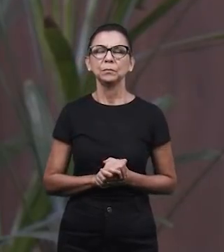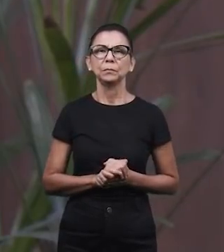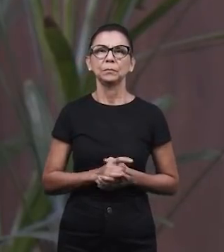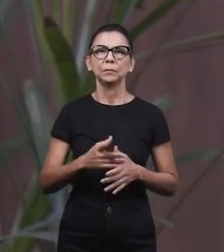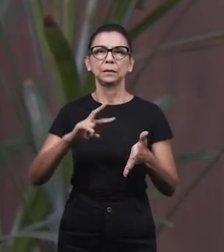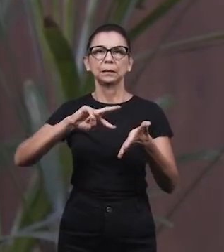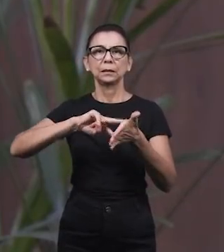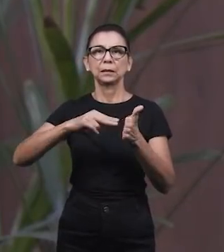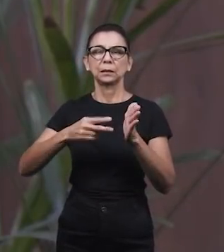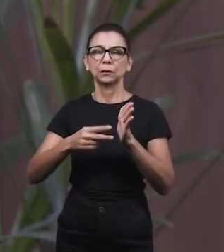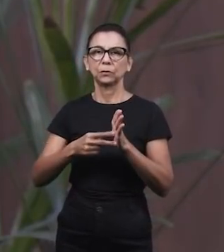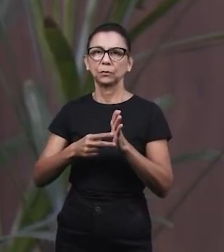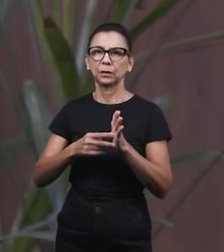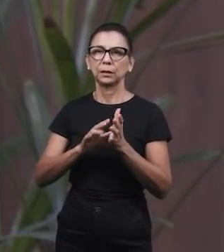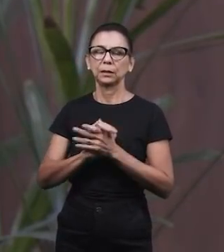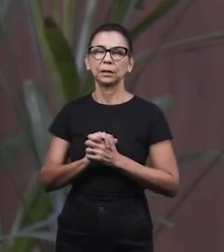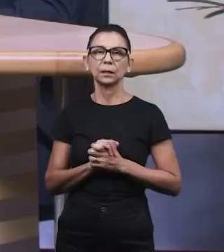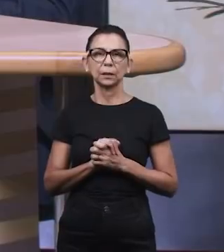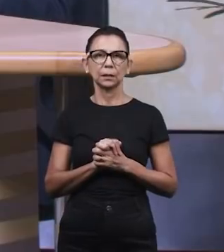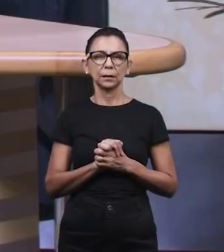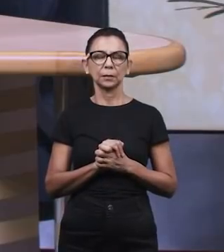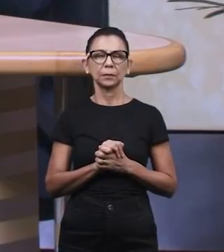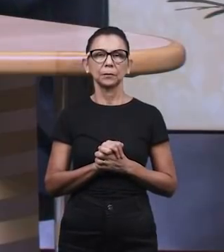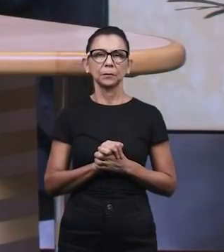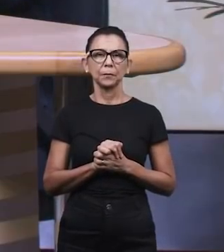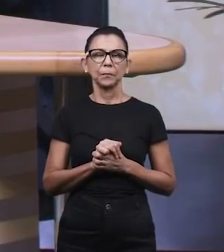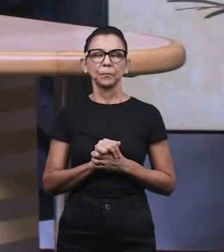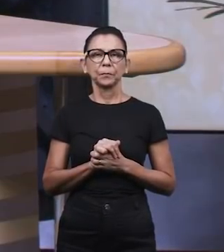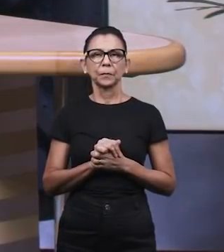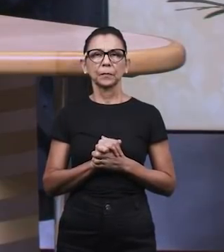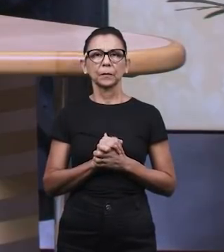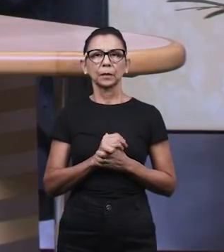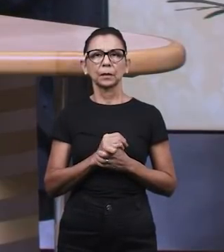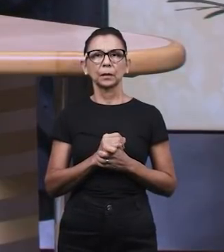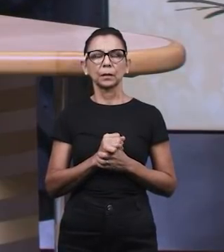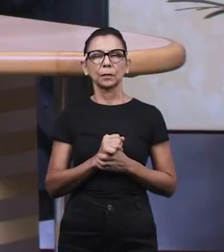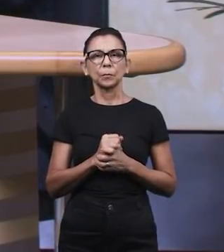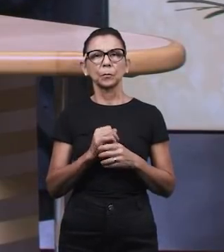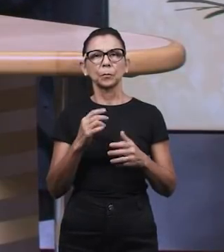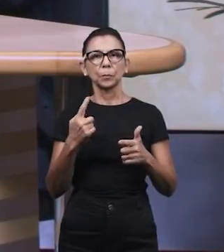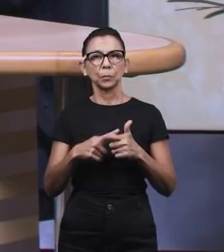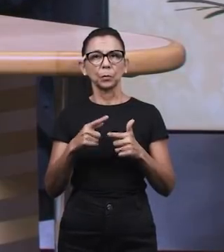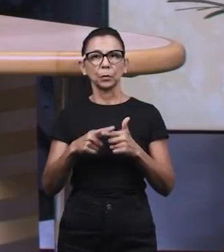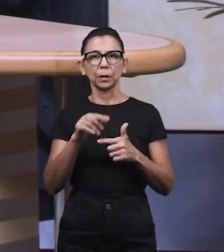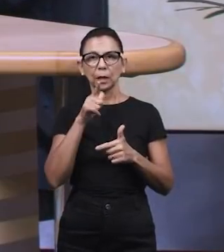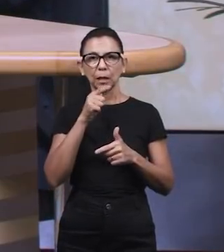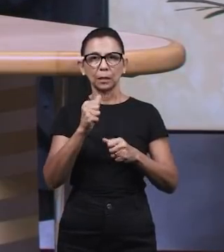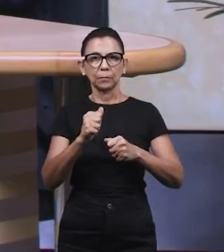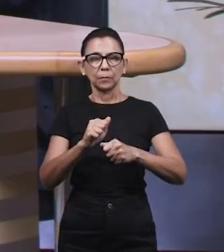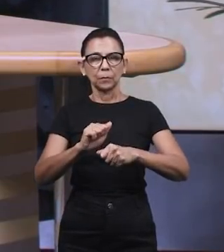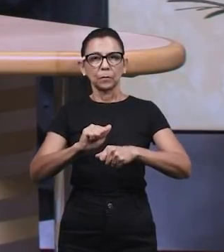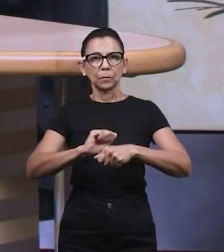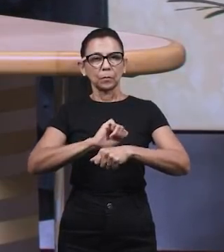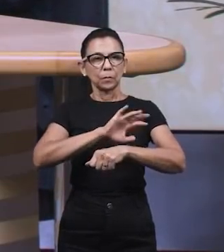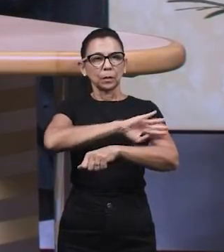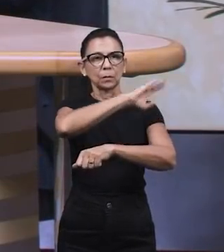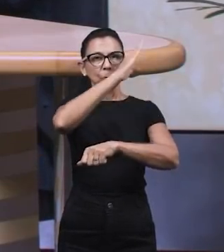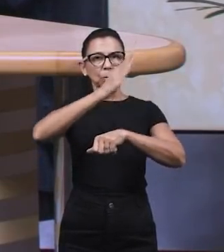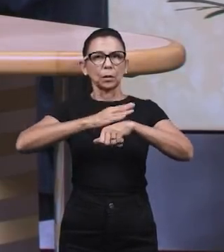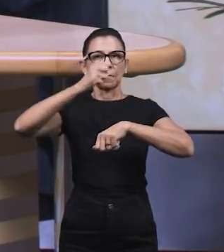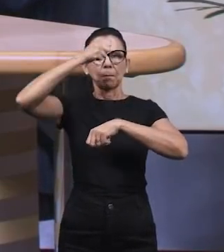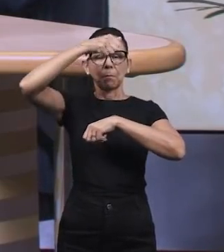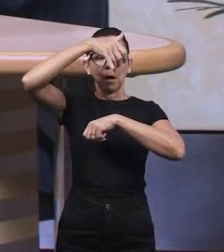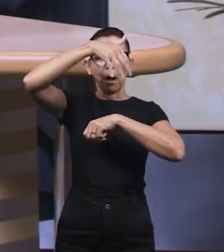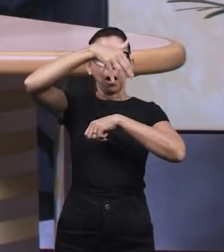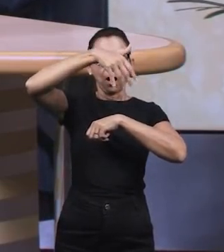significa aquele que desce, né? Porque ele descia das regiões montanhosas lá do Hebron, né? Ele desce, né? Das